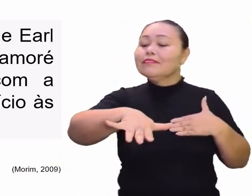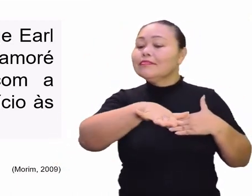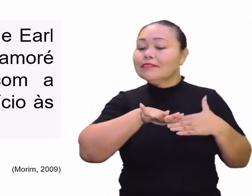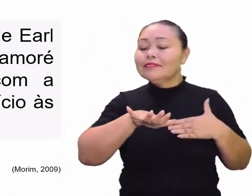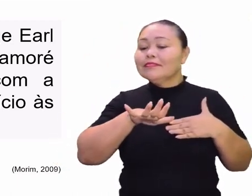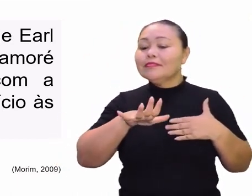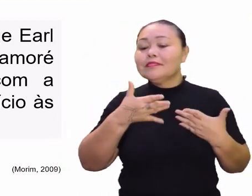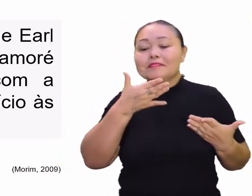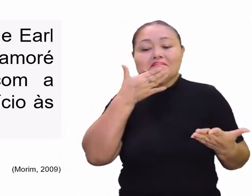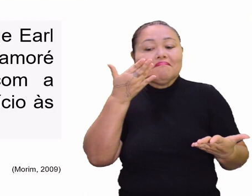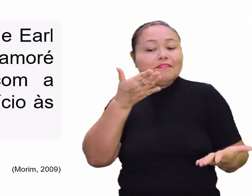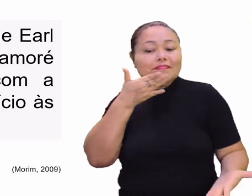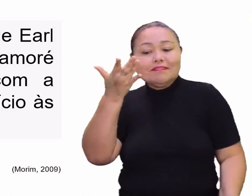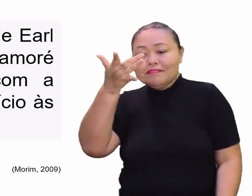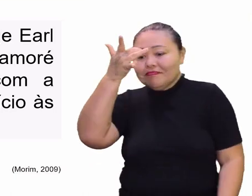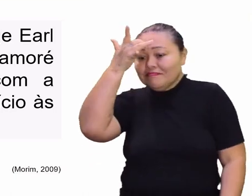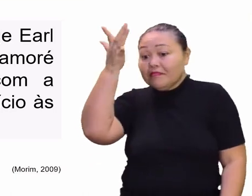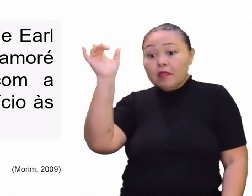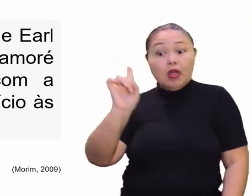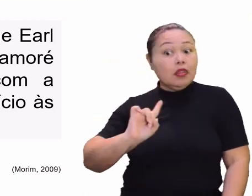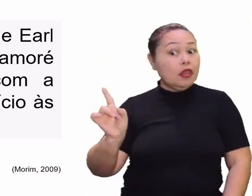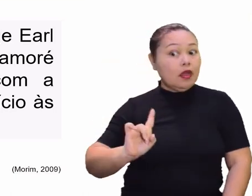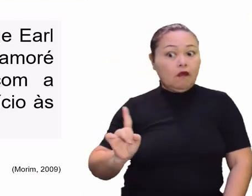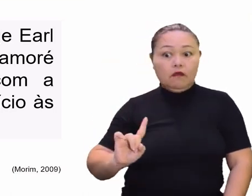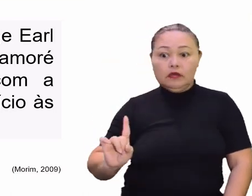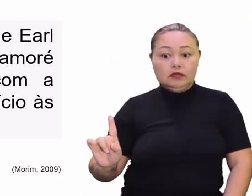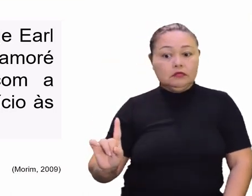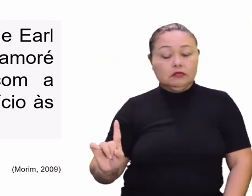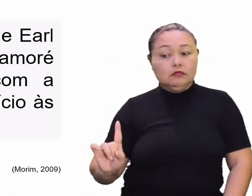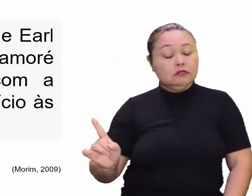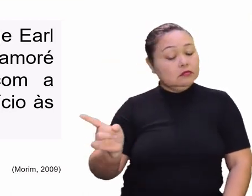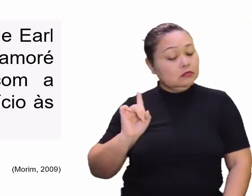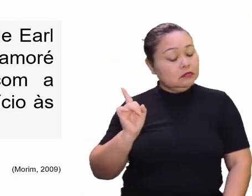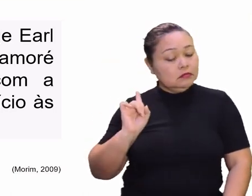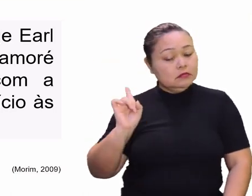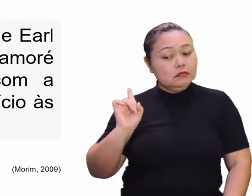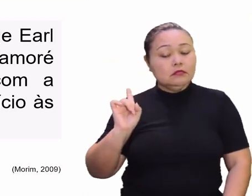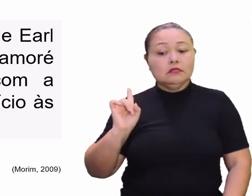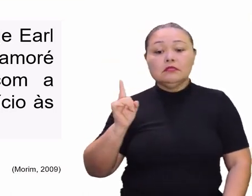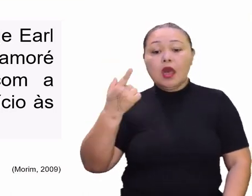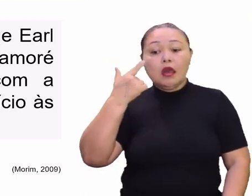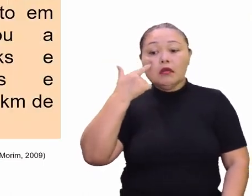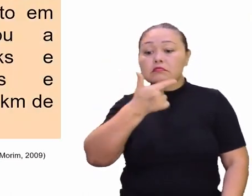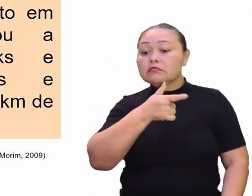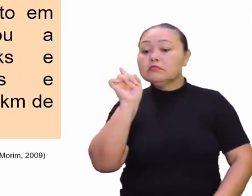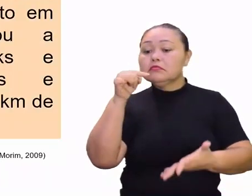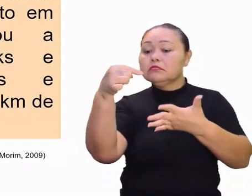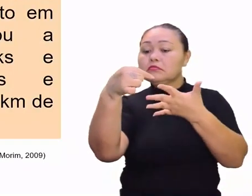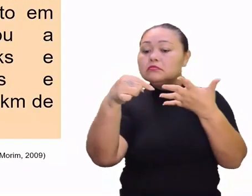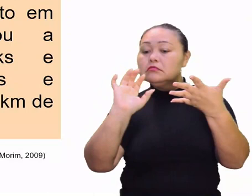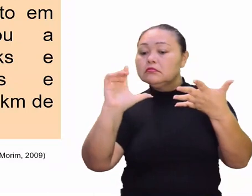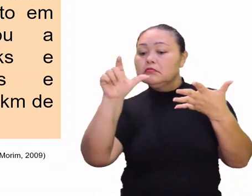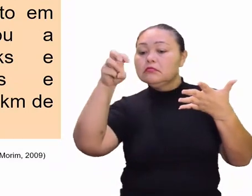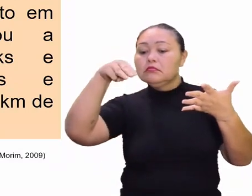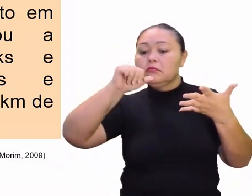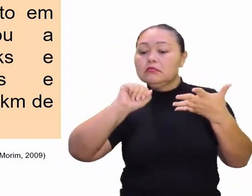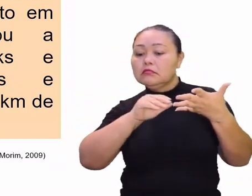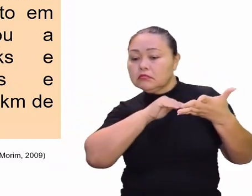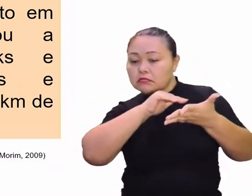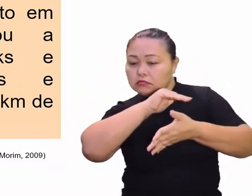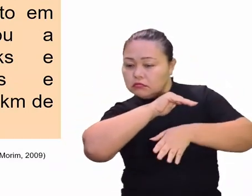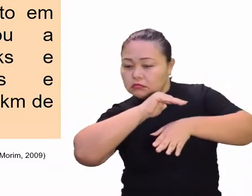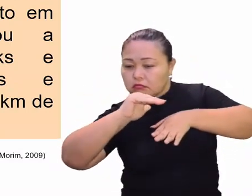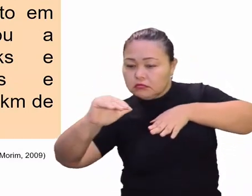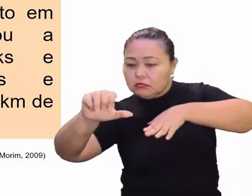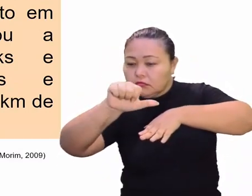só mamão com açúcar. E não foi assim, Rogério. Com certeza. Nem se atentaram às questões climáticas,